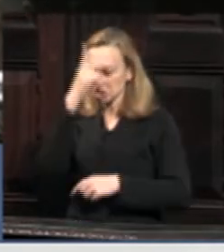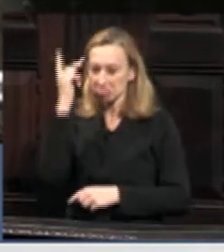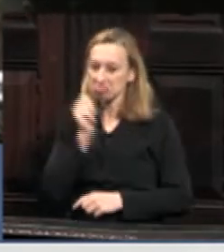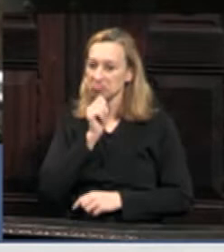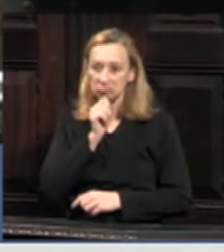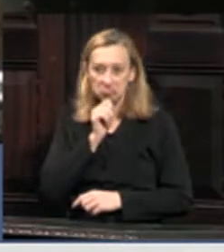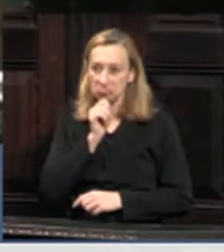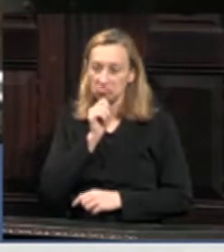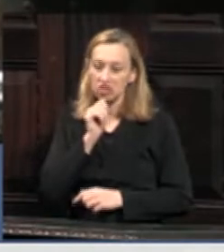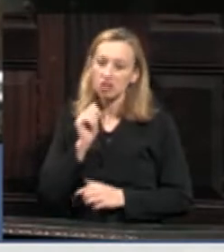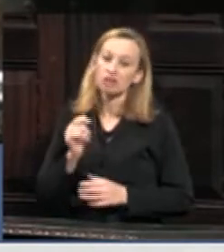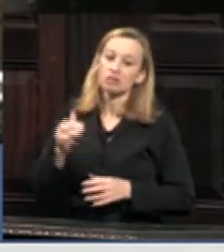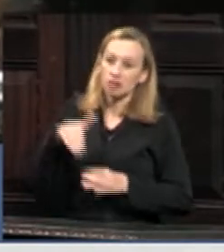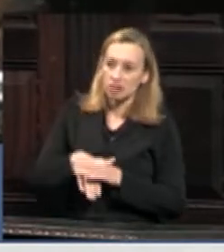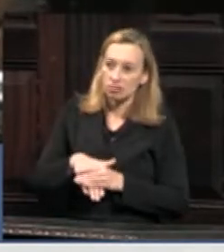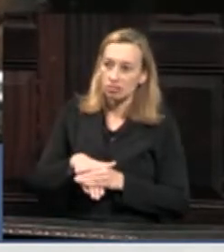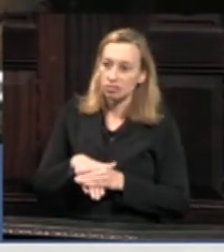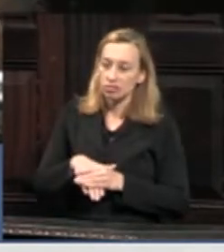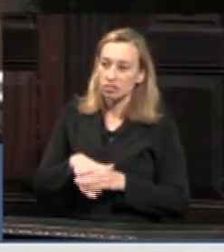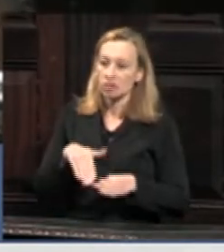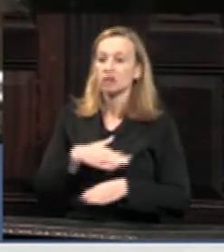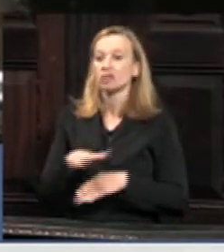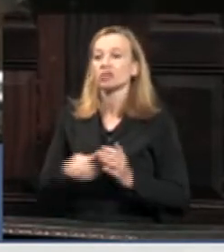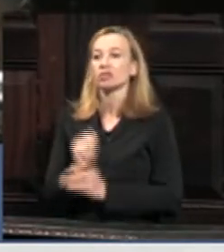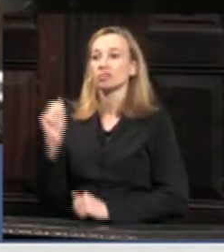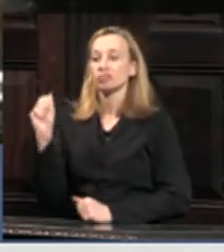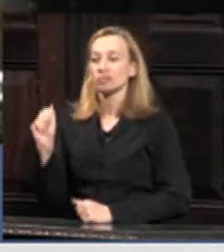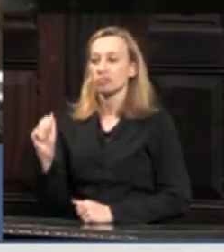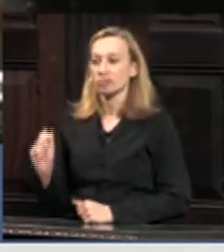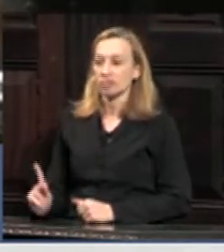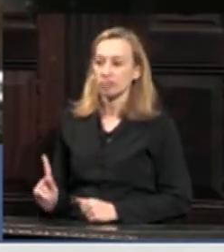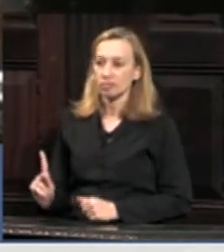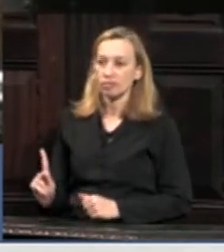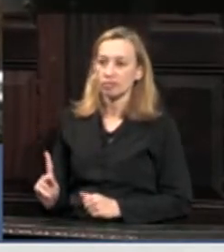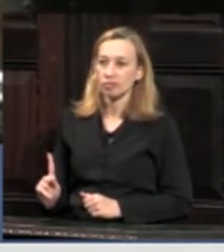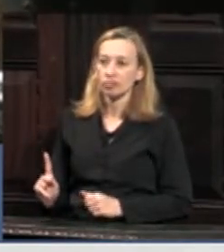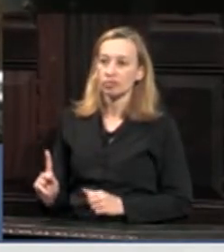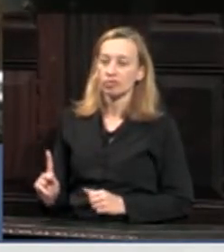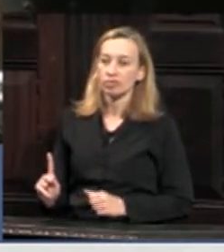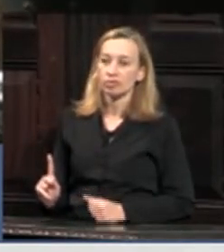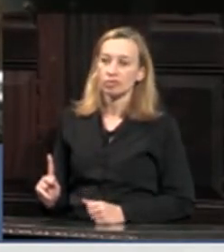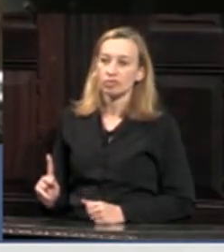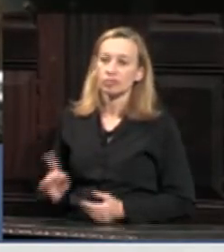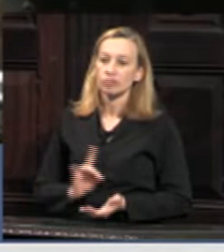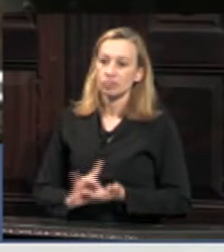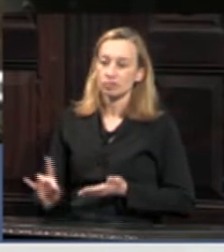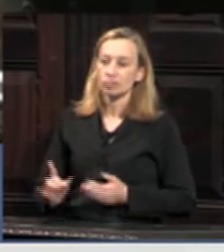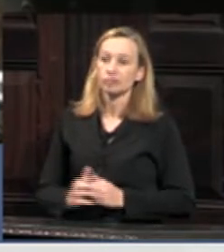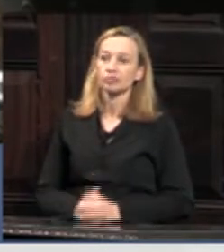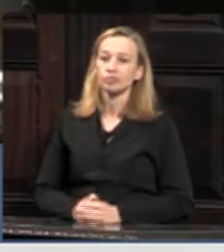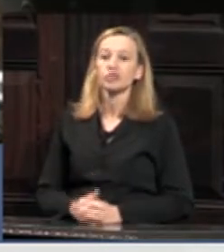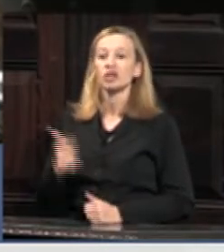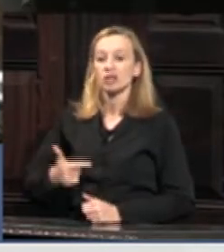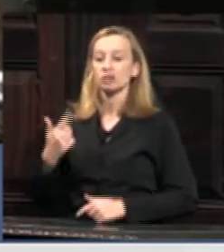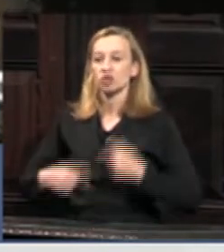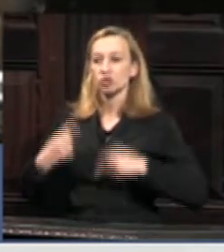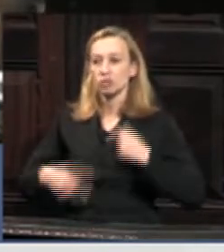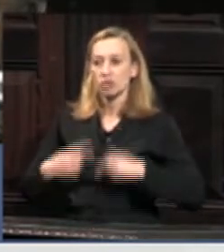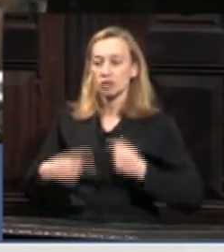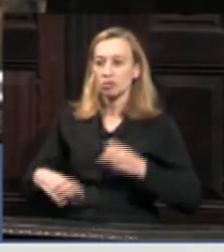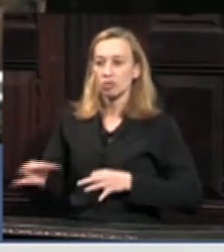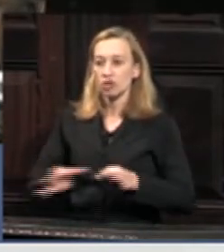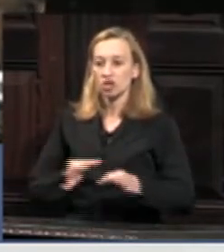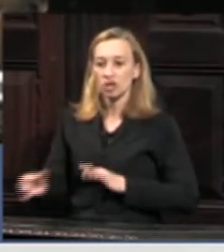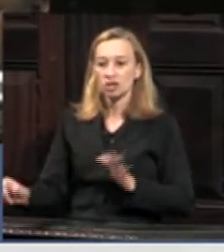quem queira discutir, em votação. Senhores que aprovam nessa comissão, aprovado vai autógrafo. Em segunda discussão, projeto de